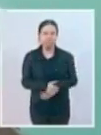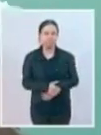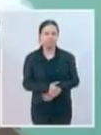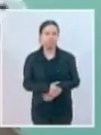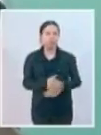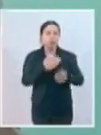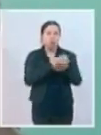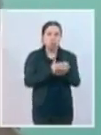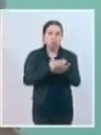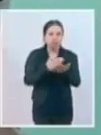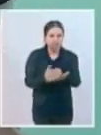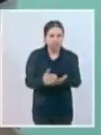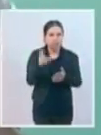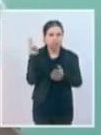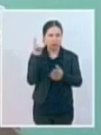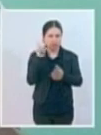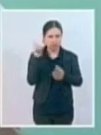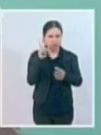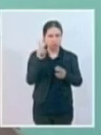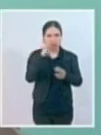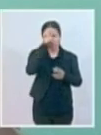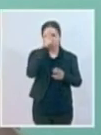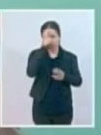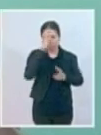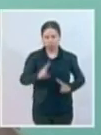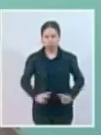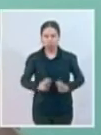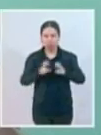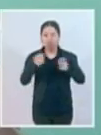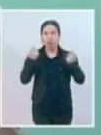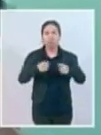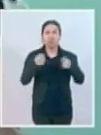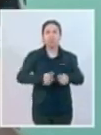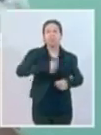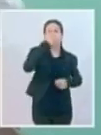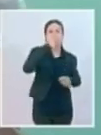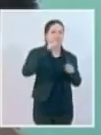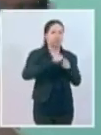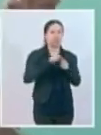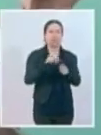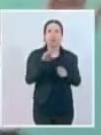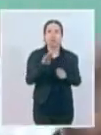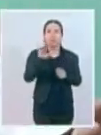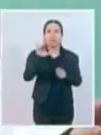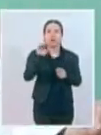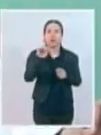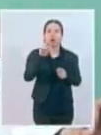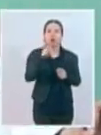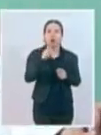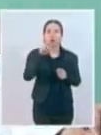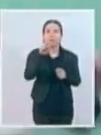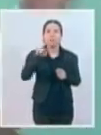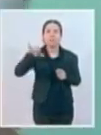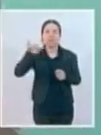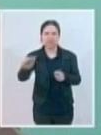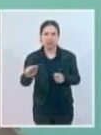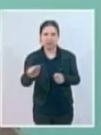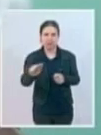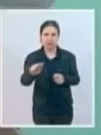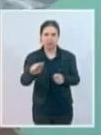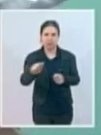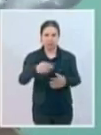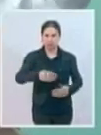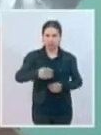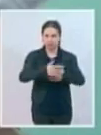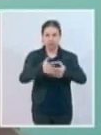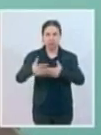paciente ao hospital do câncer se chama biópsia. Sem a biópsia, ele não vai chegar ao hospital do câncer. Sim. Ele vai para o posto de saúde,